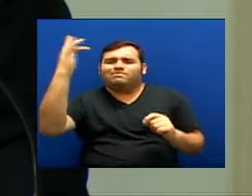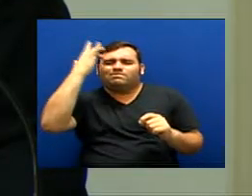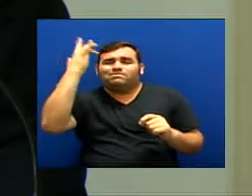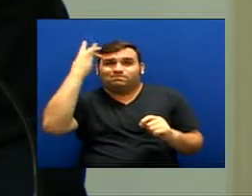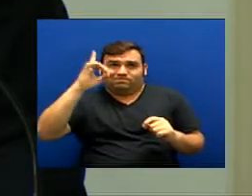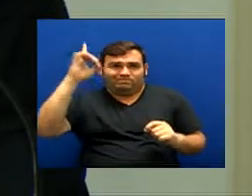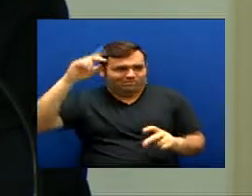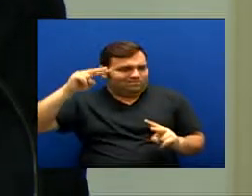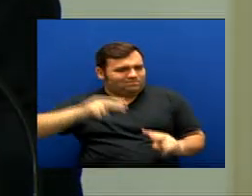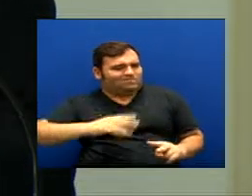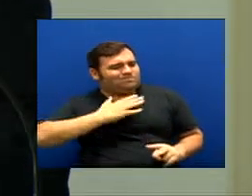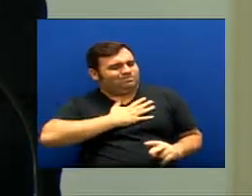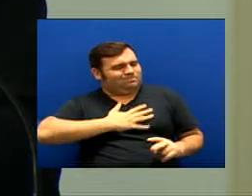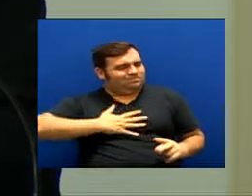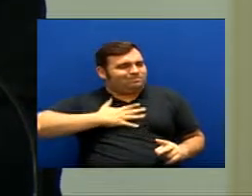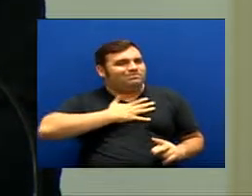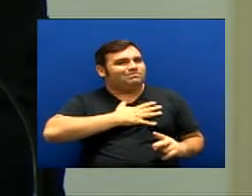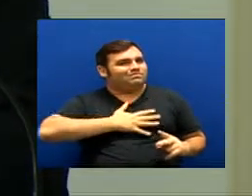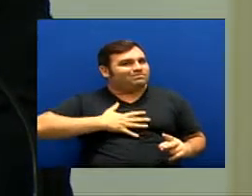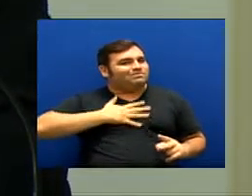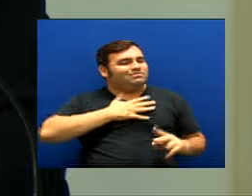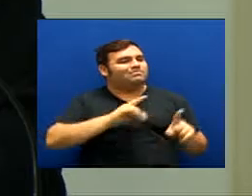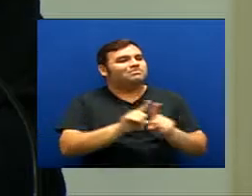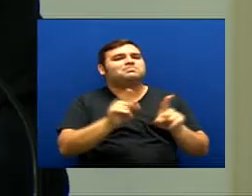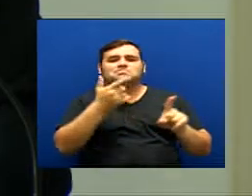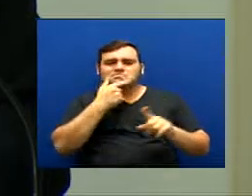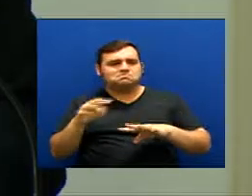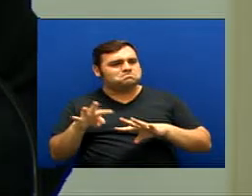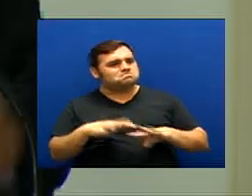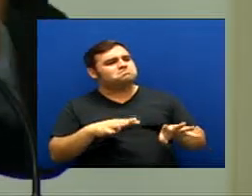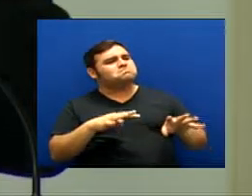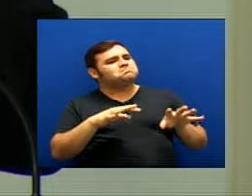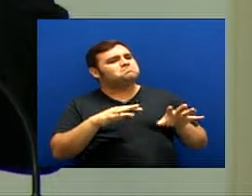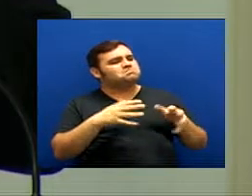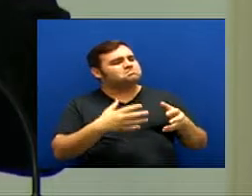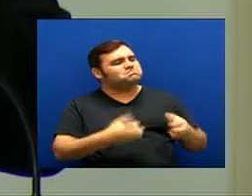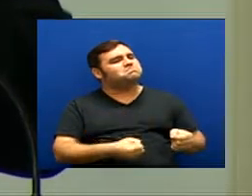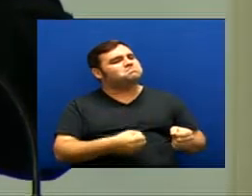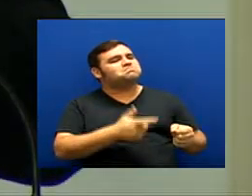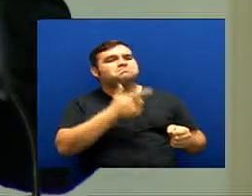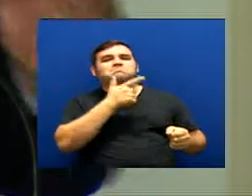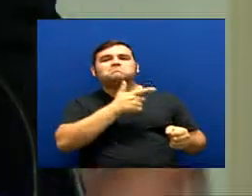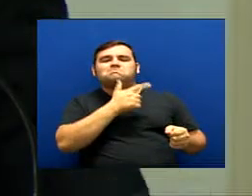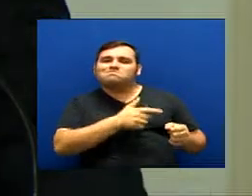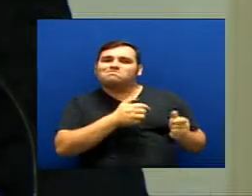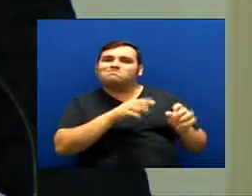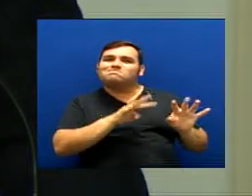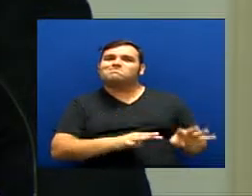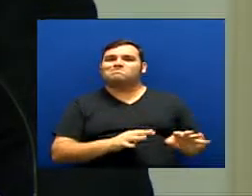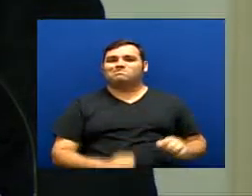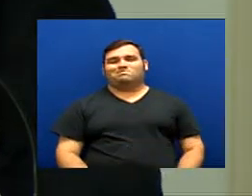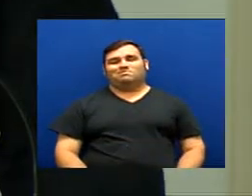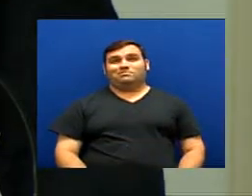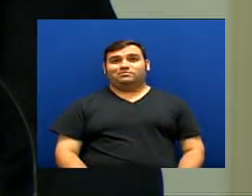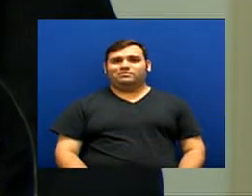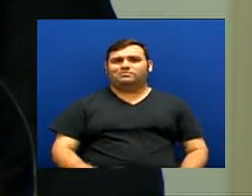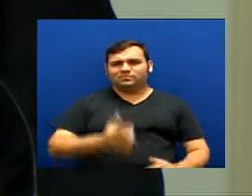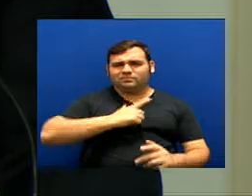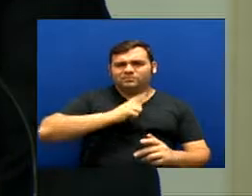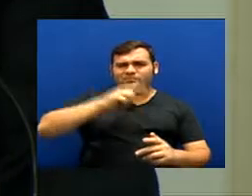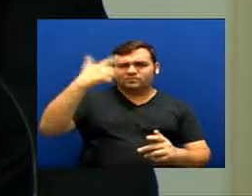que está em Provérbios, capítulo de número 3, e o versículo de número 1,